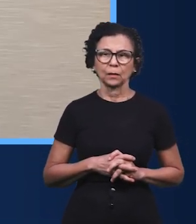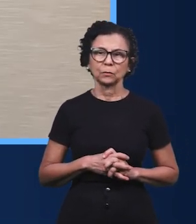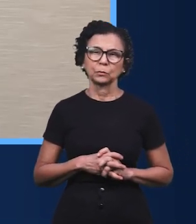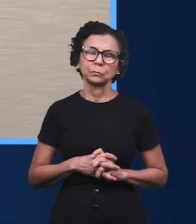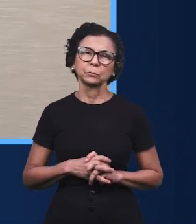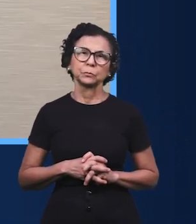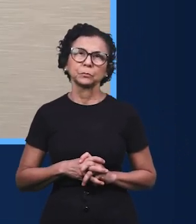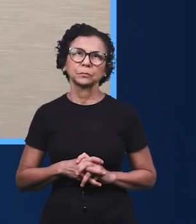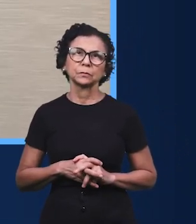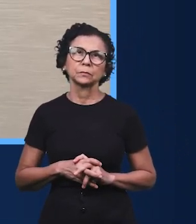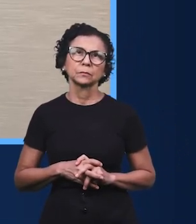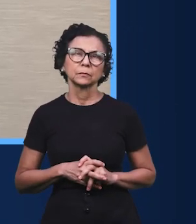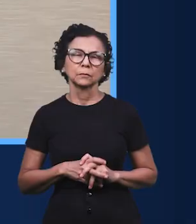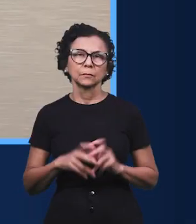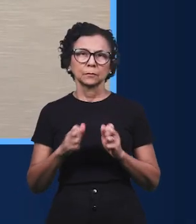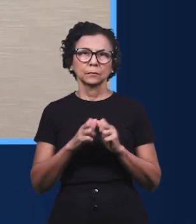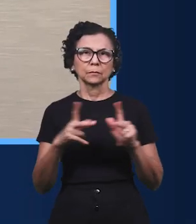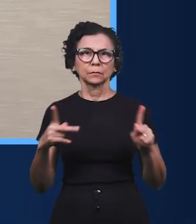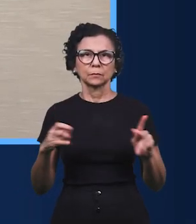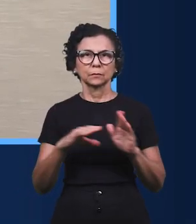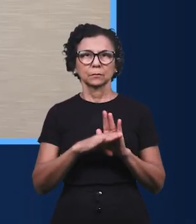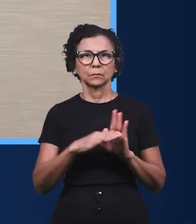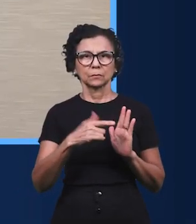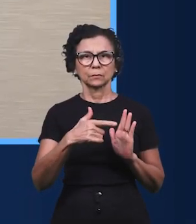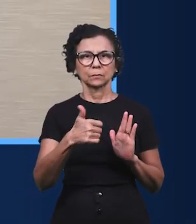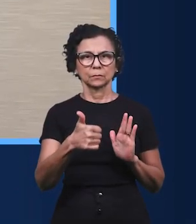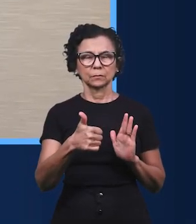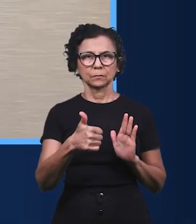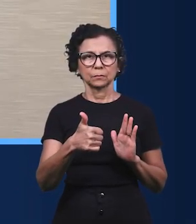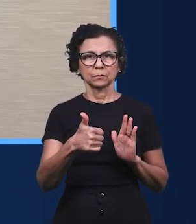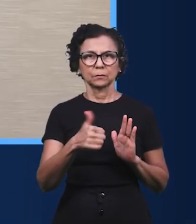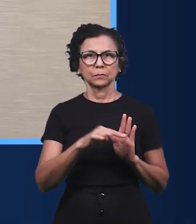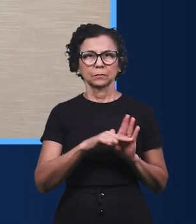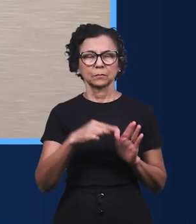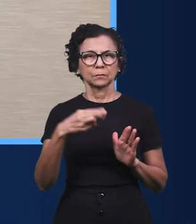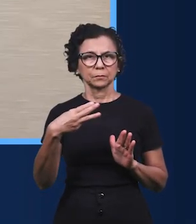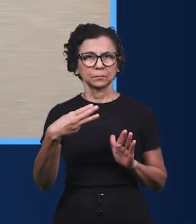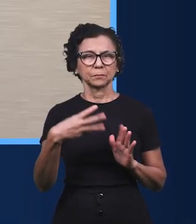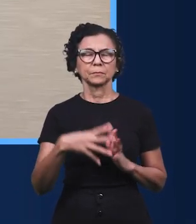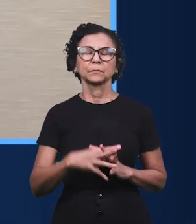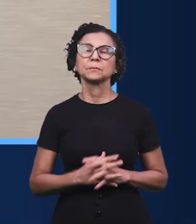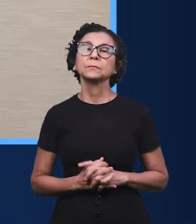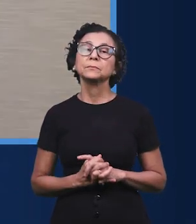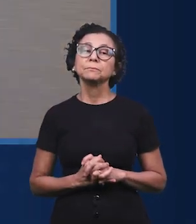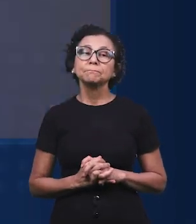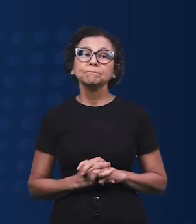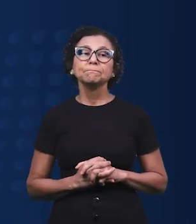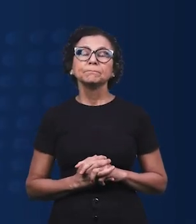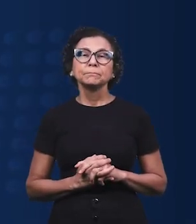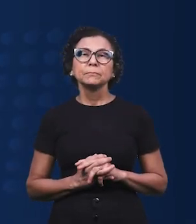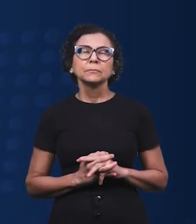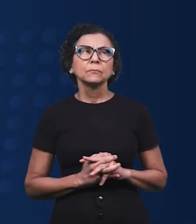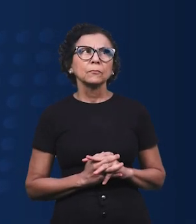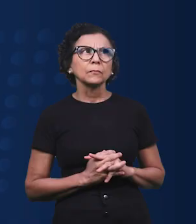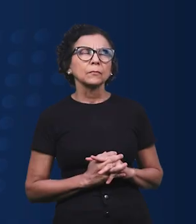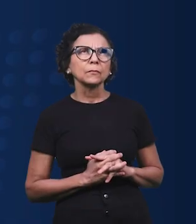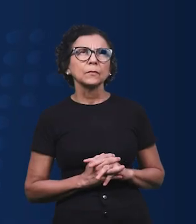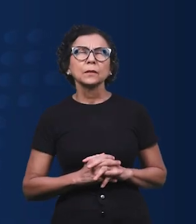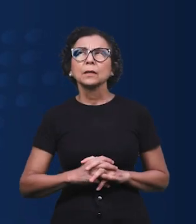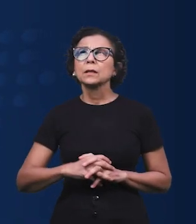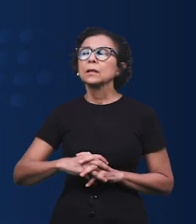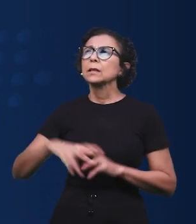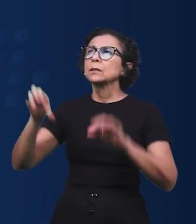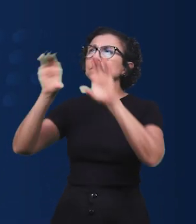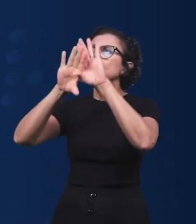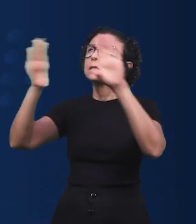texto da palavra do Senhor, que está em Apocalipse capítulo 21, no verso 3, que diz assim: E ouvi uma grande voz